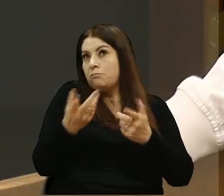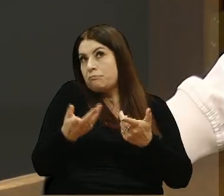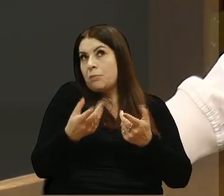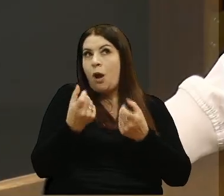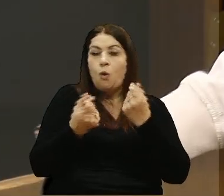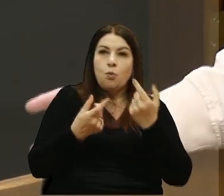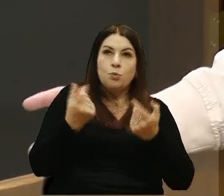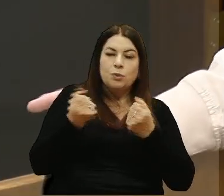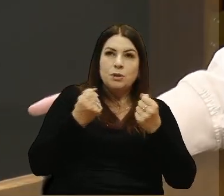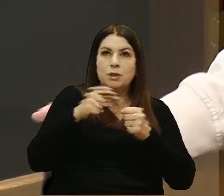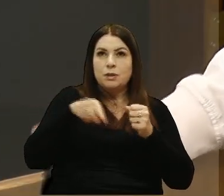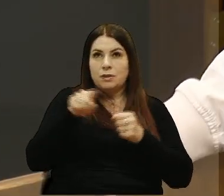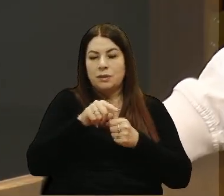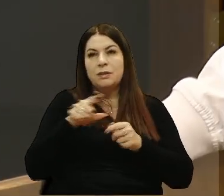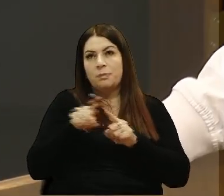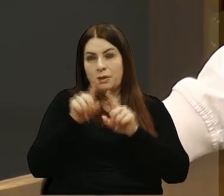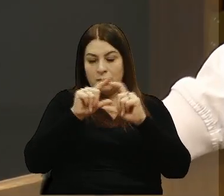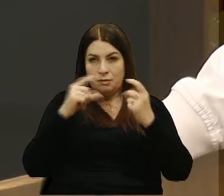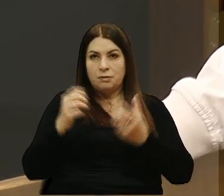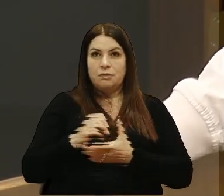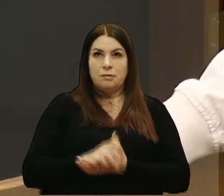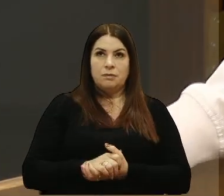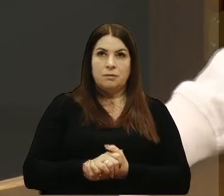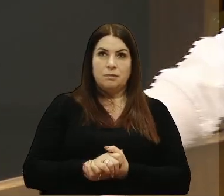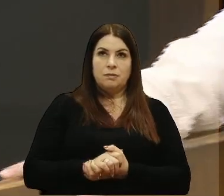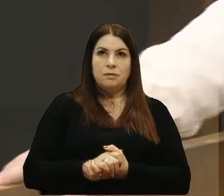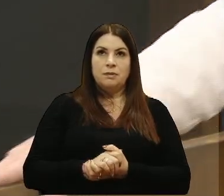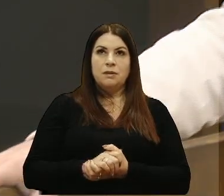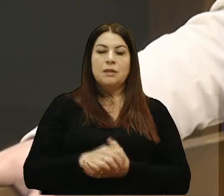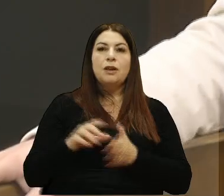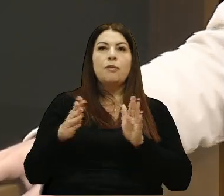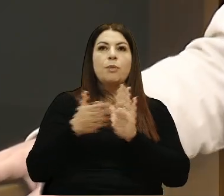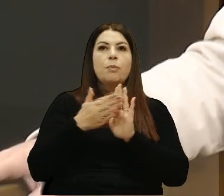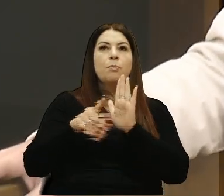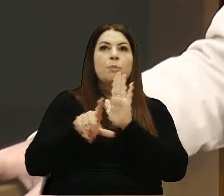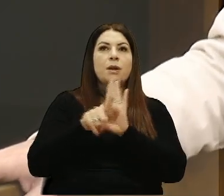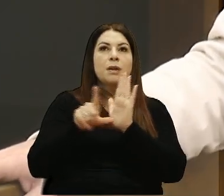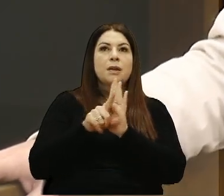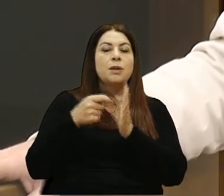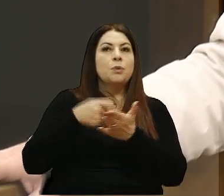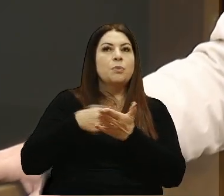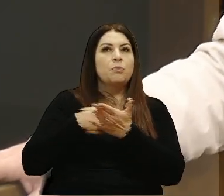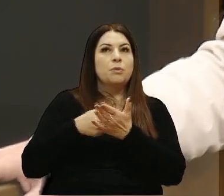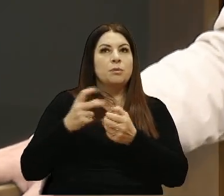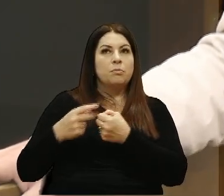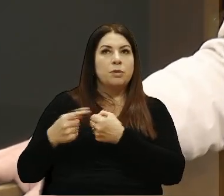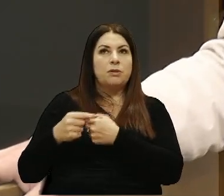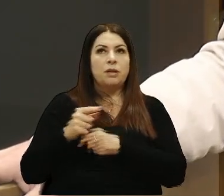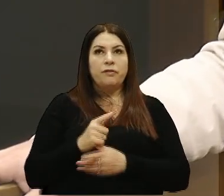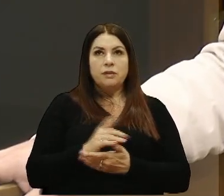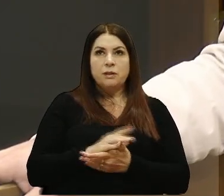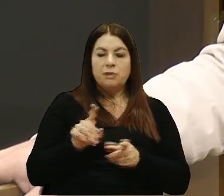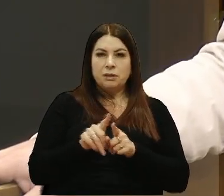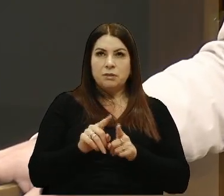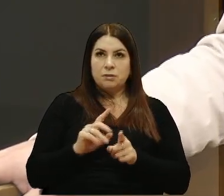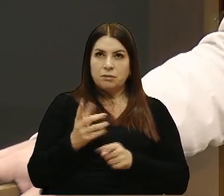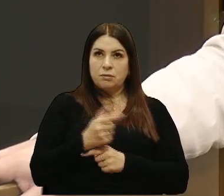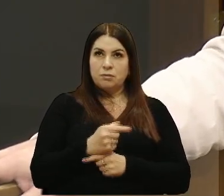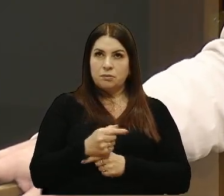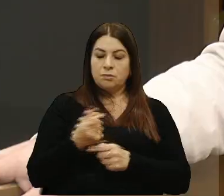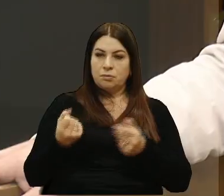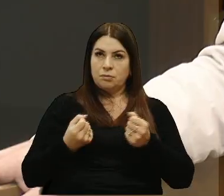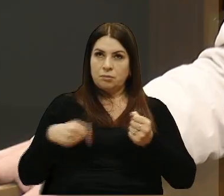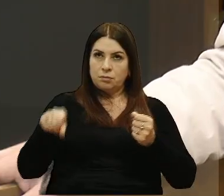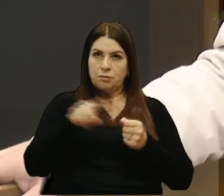alguns veículos da nossa frota não estão plotados. Então, eu vou propor uma lei municipal que obrigue o município a plotar a integralidade de seus veículos